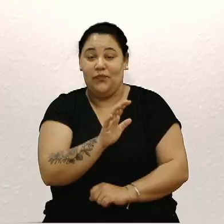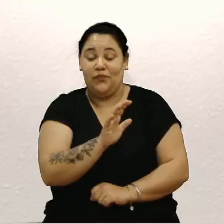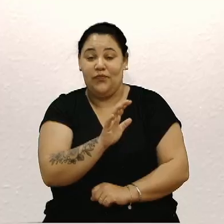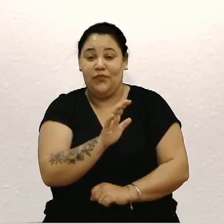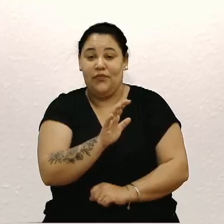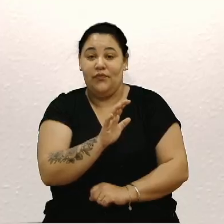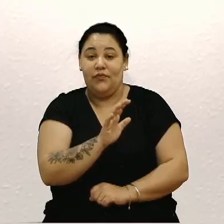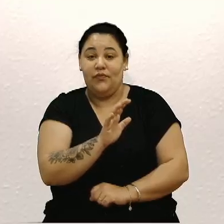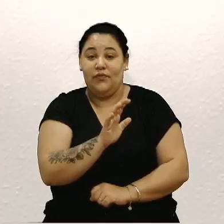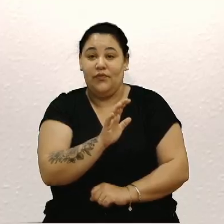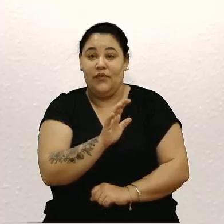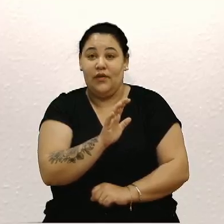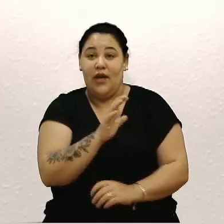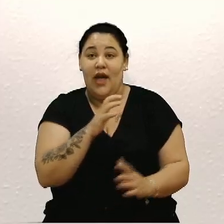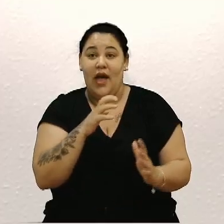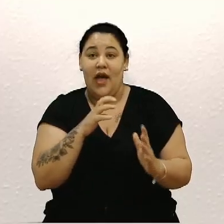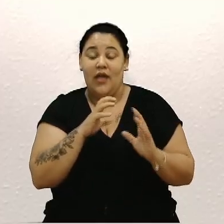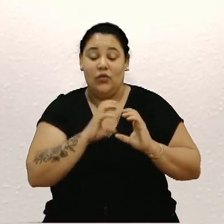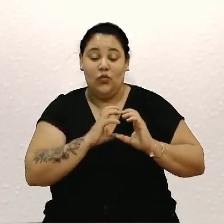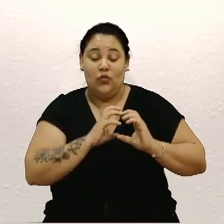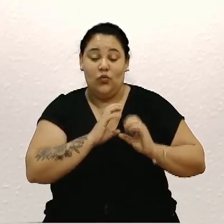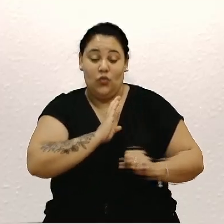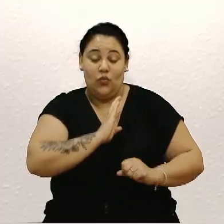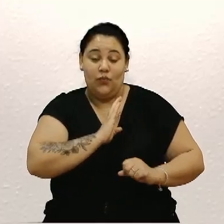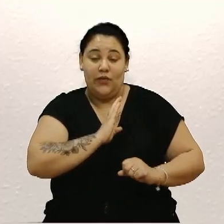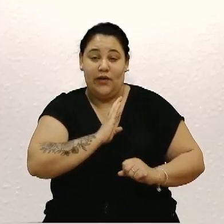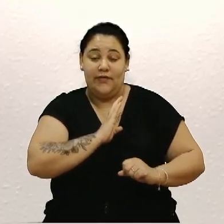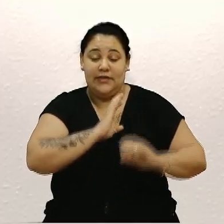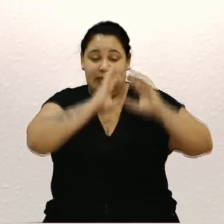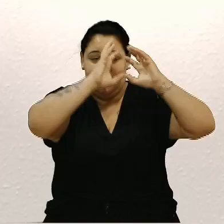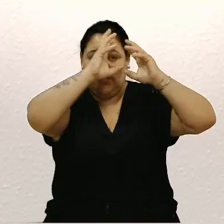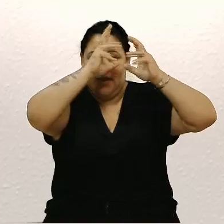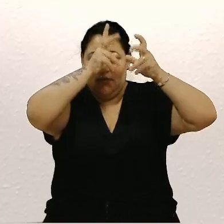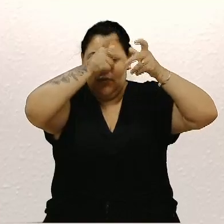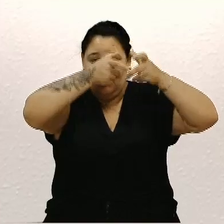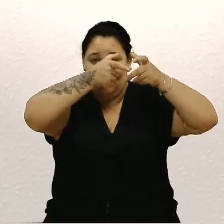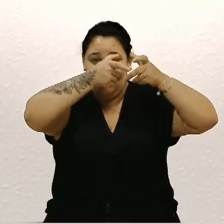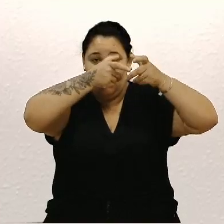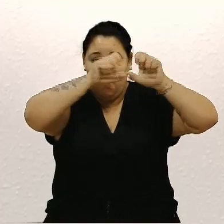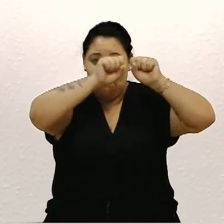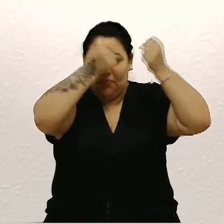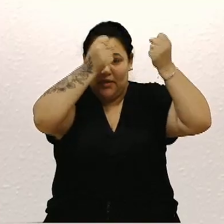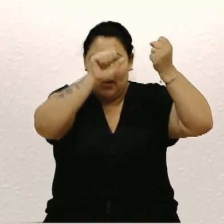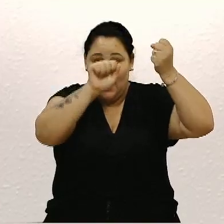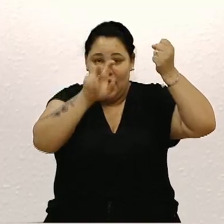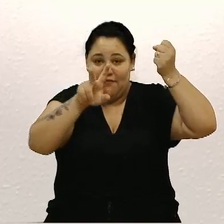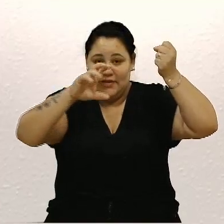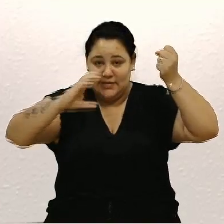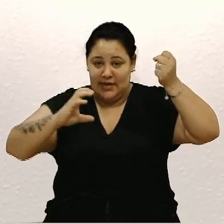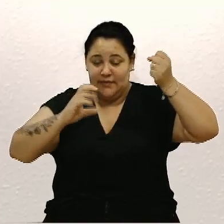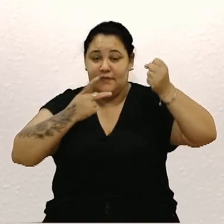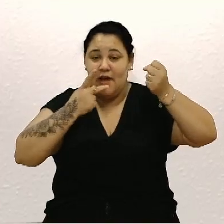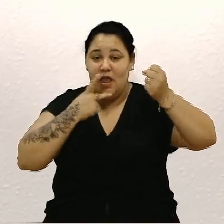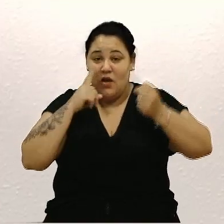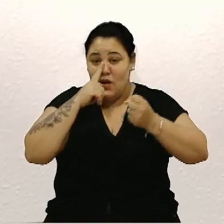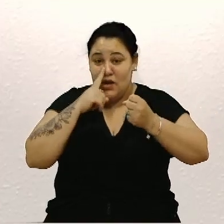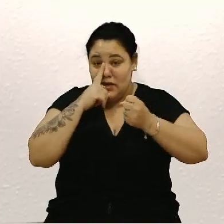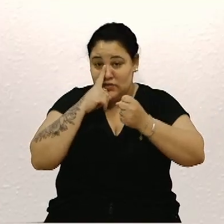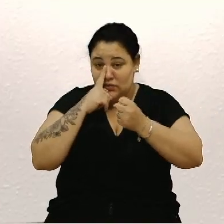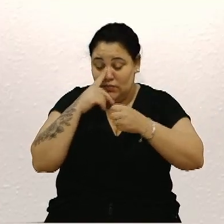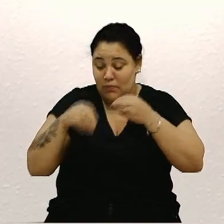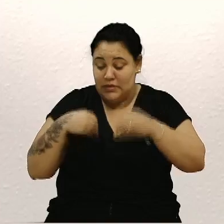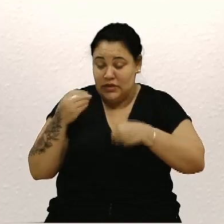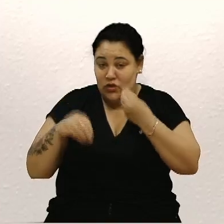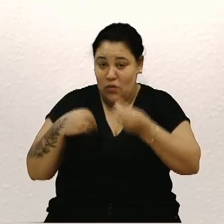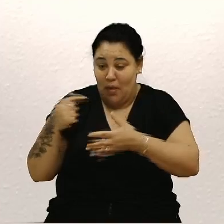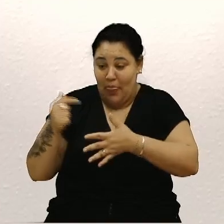Cerebral, AVC, uma data importante para alertar a população sobre os riscos da doença. O AVC